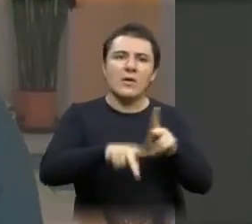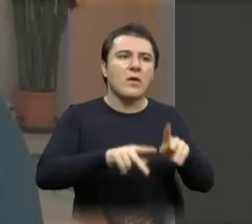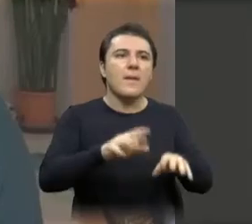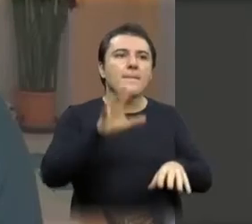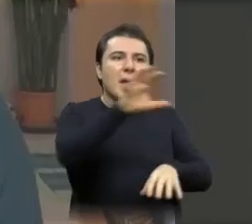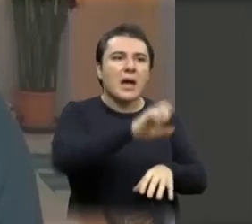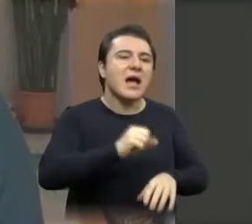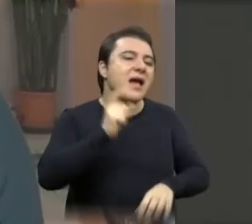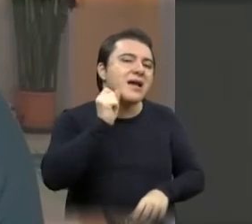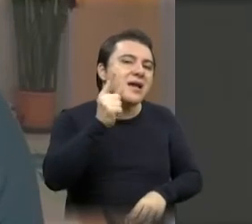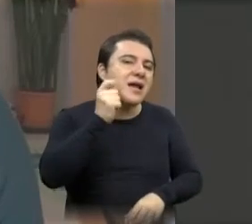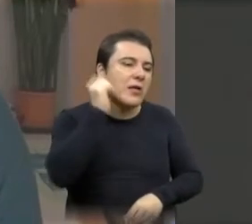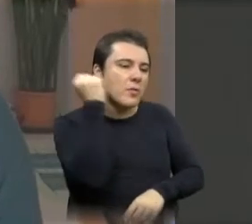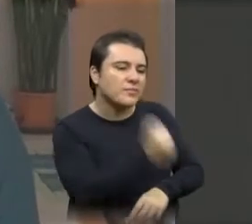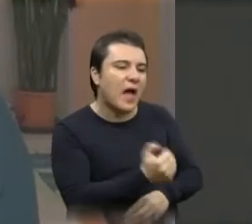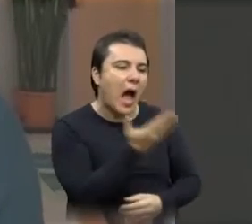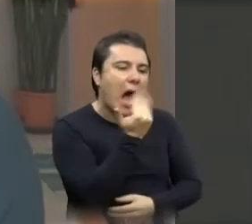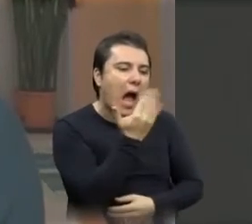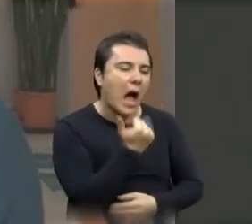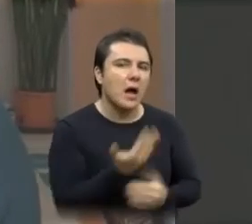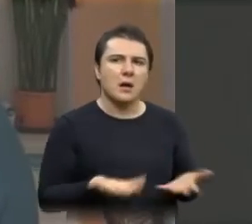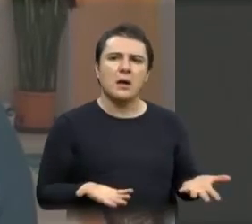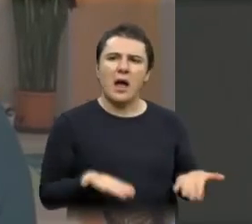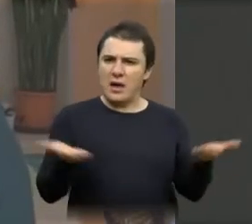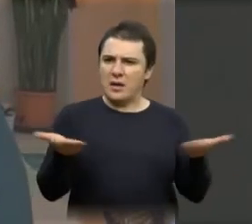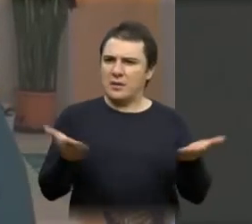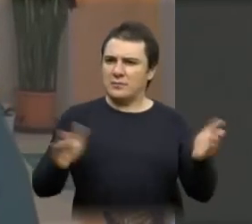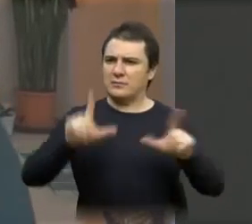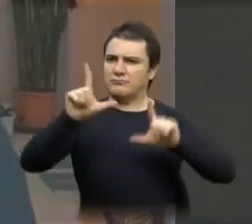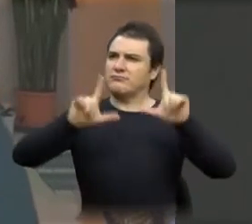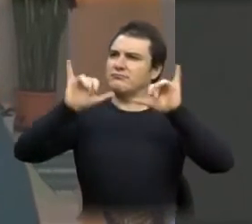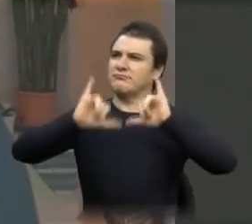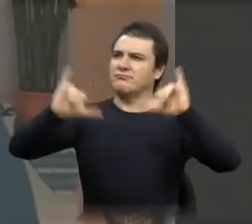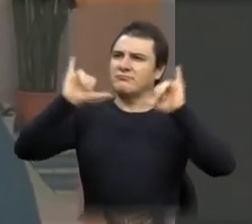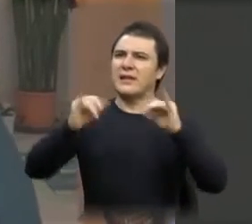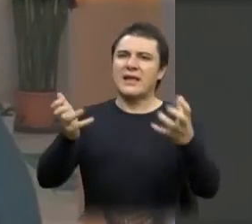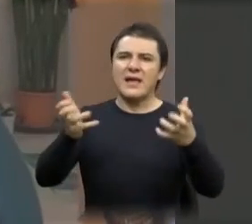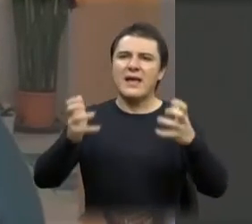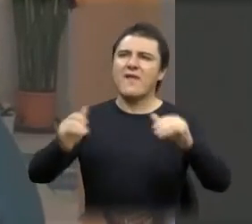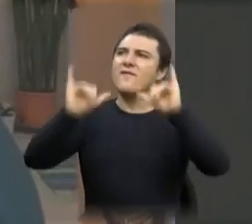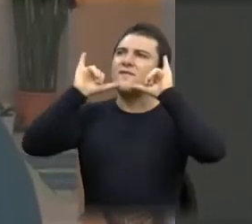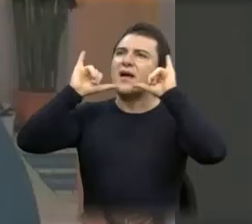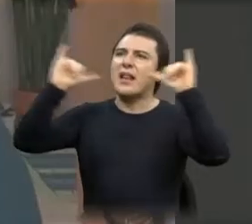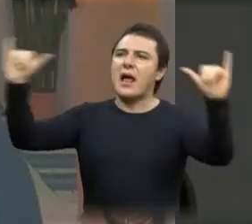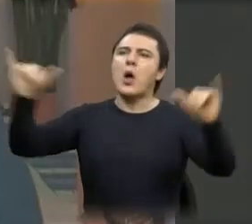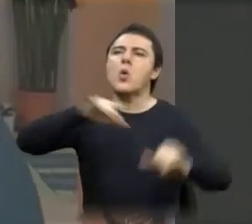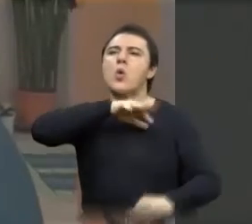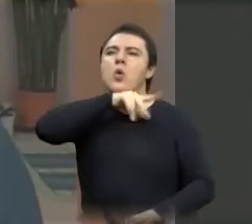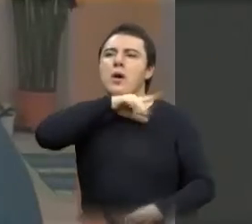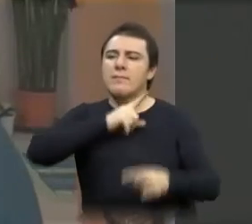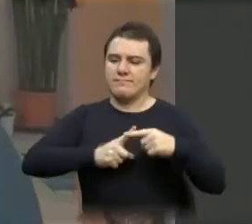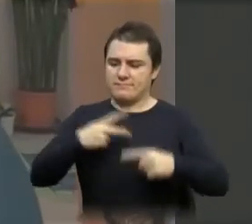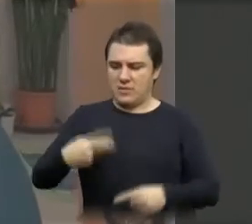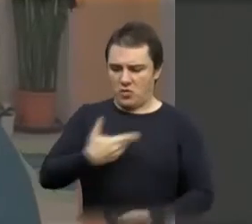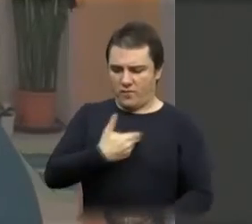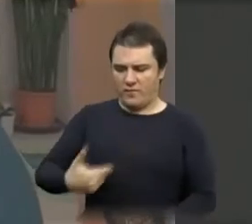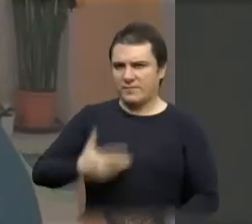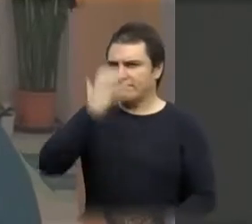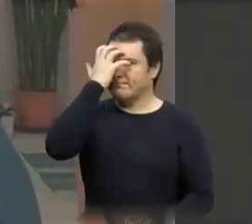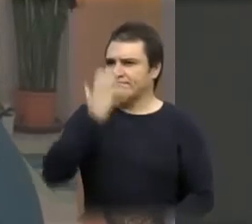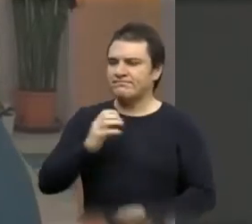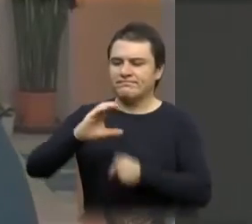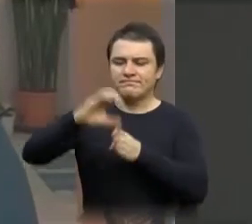gato. E a mídia quer colocar o terror em cima de um governo sério, de uma